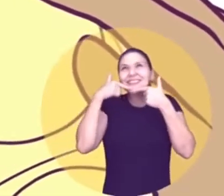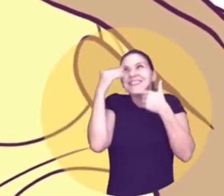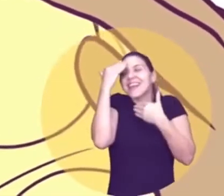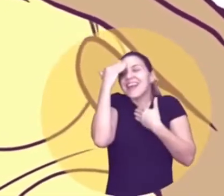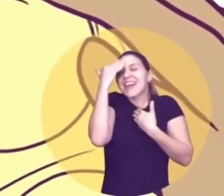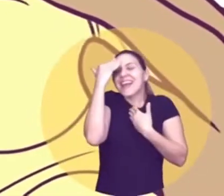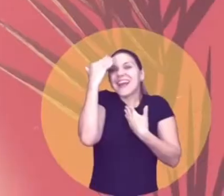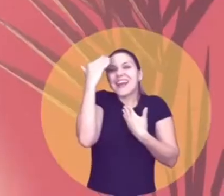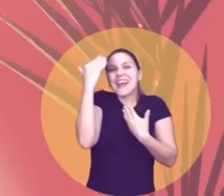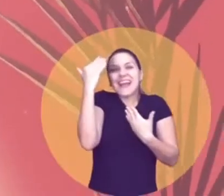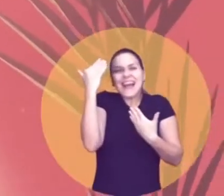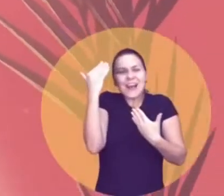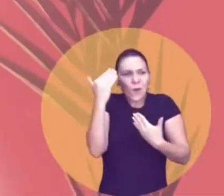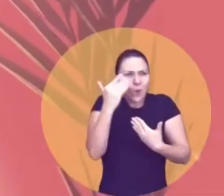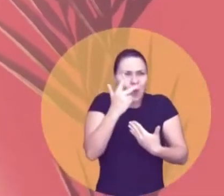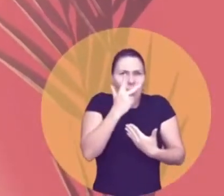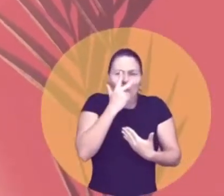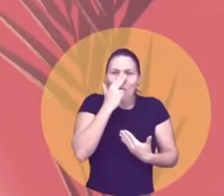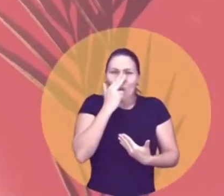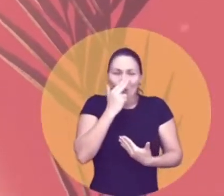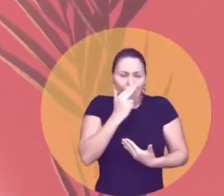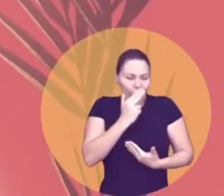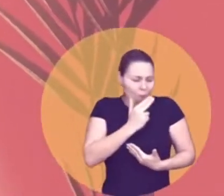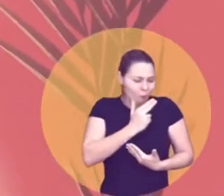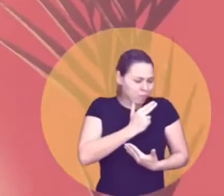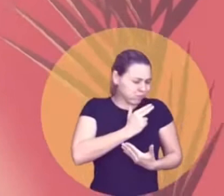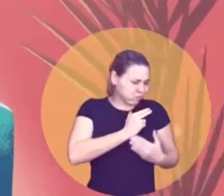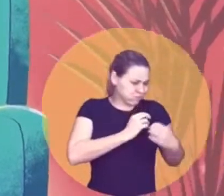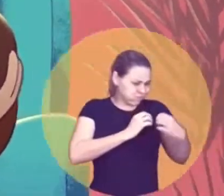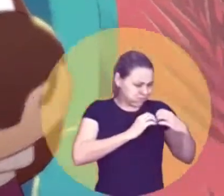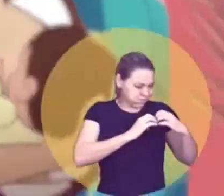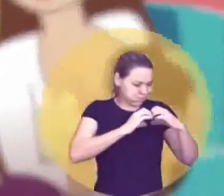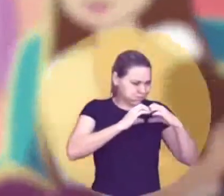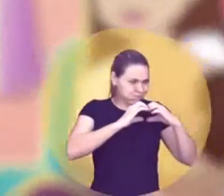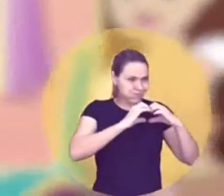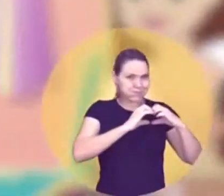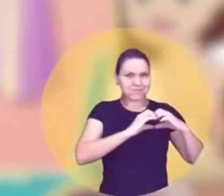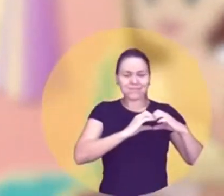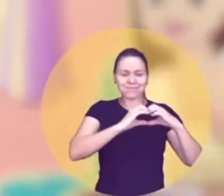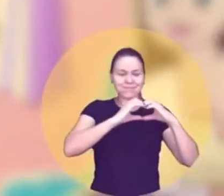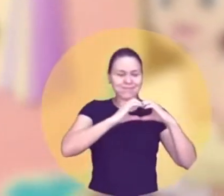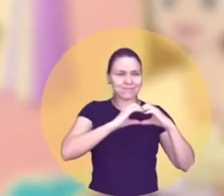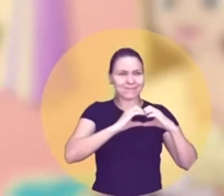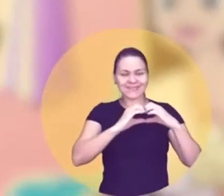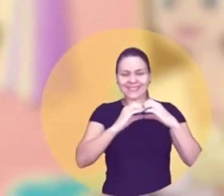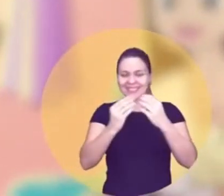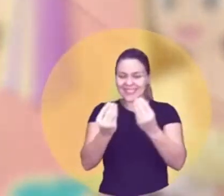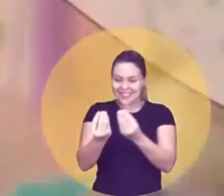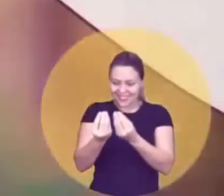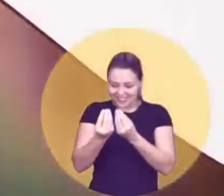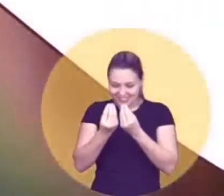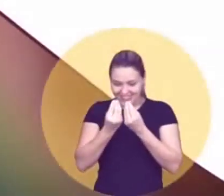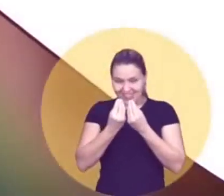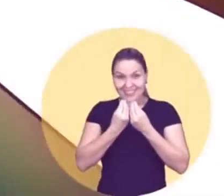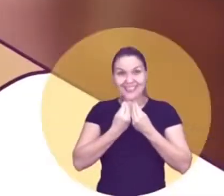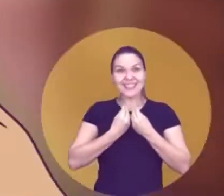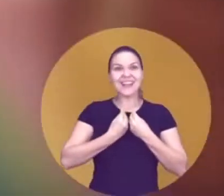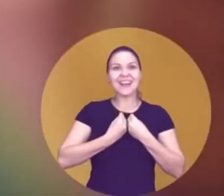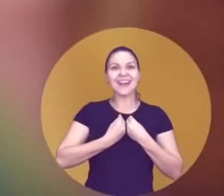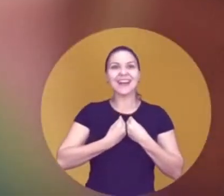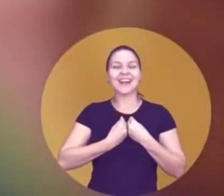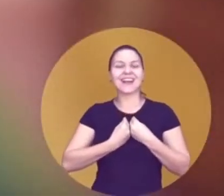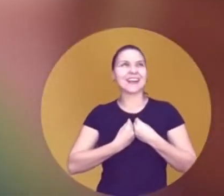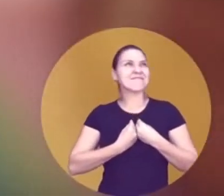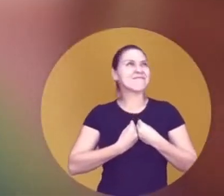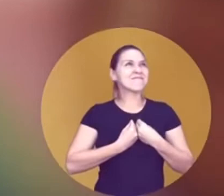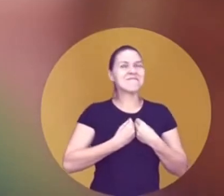Sorriso e gratidão, tamanha imensidão que deixou pra mim.